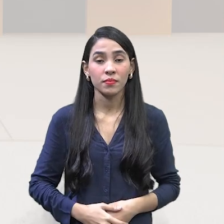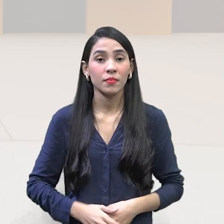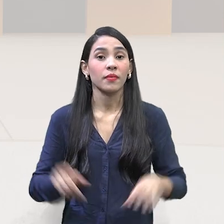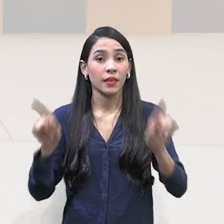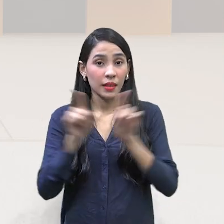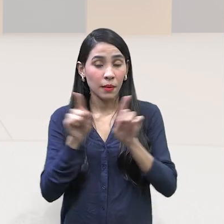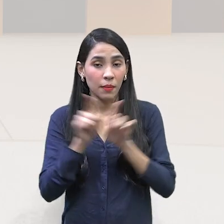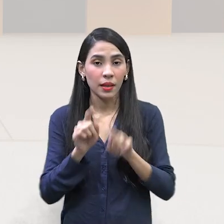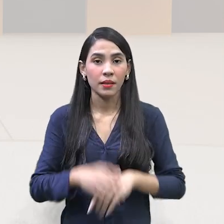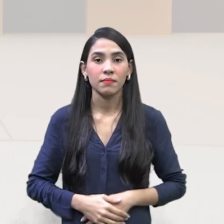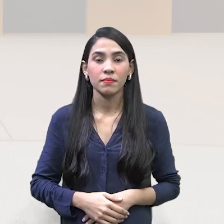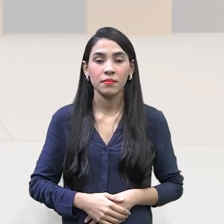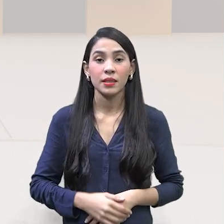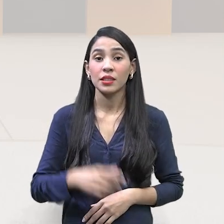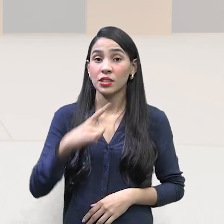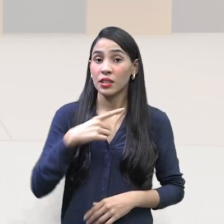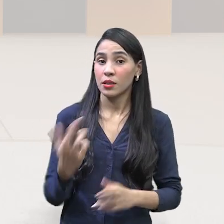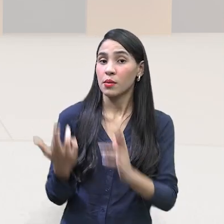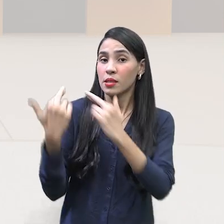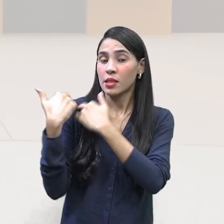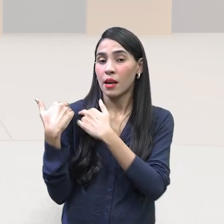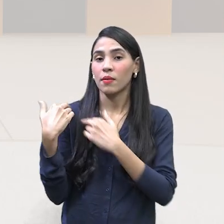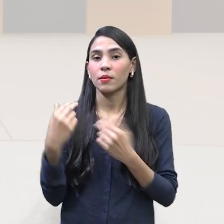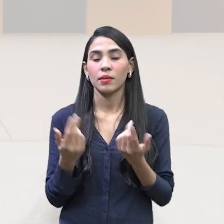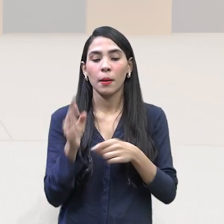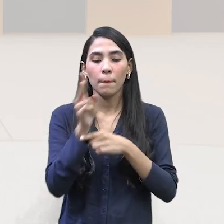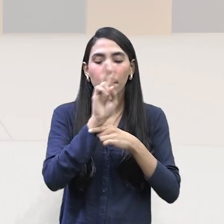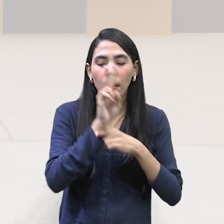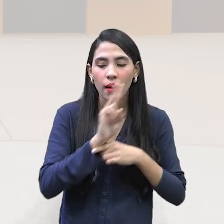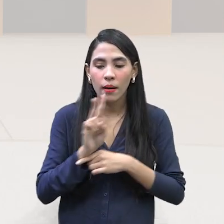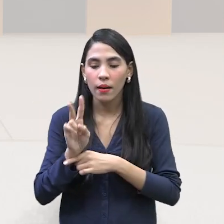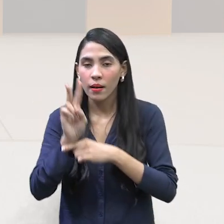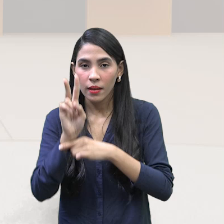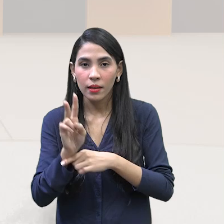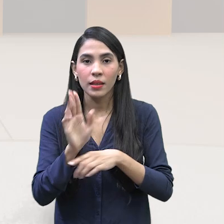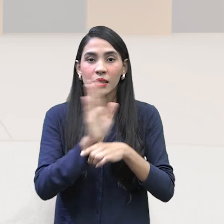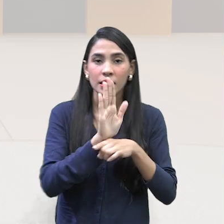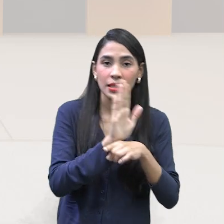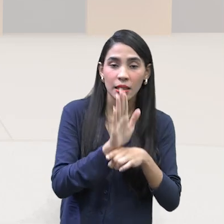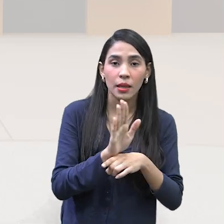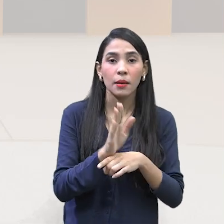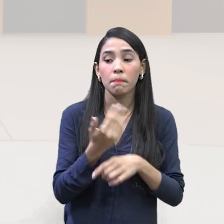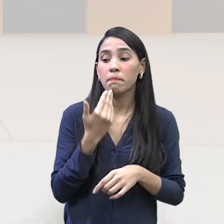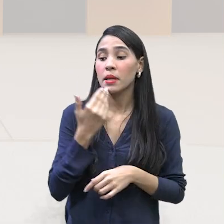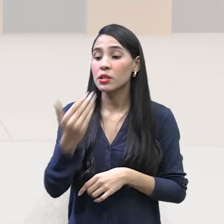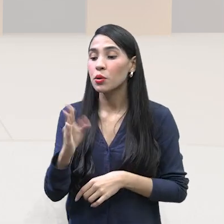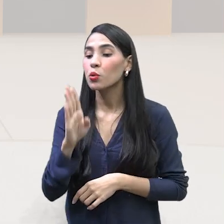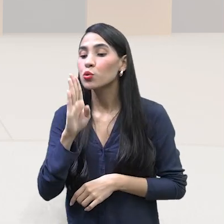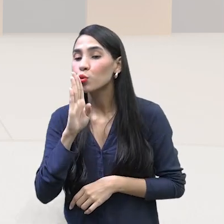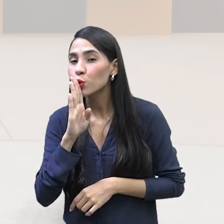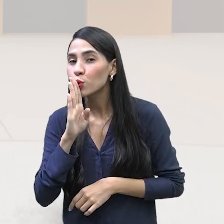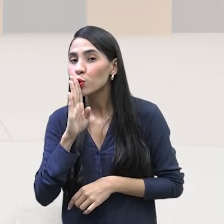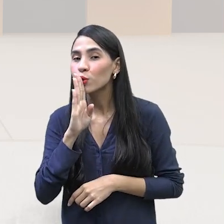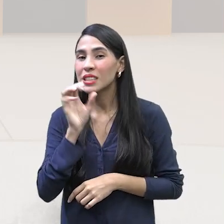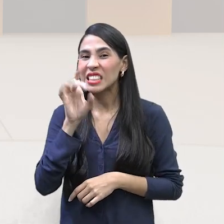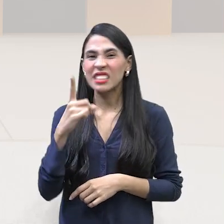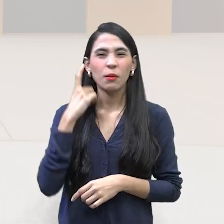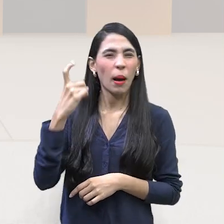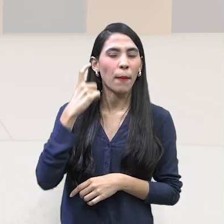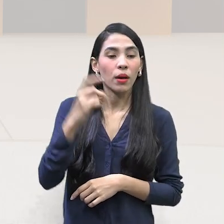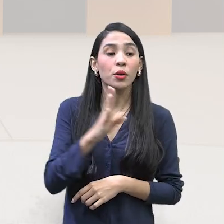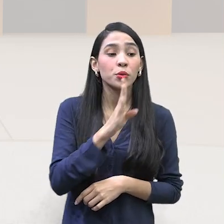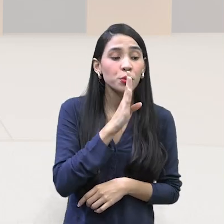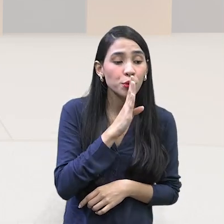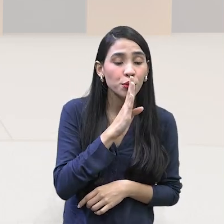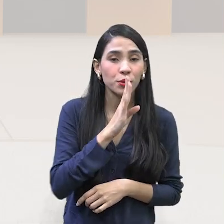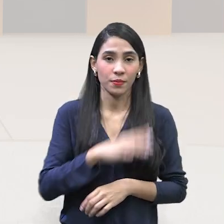Além disso, ele também era responsável por fiscalizar as sessões pedindo silêncio a quem fazia muito barulho, não